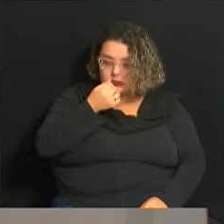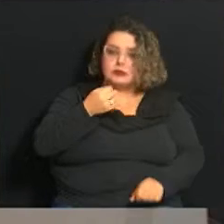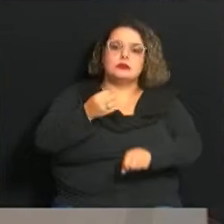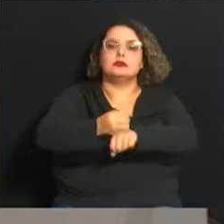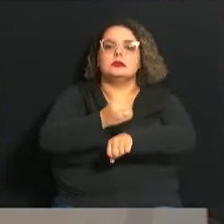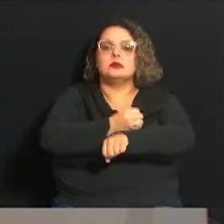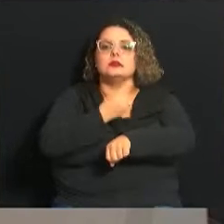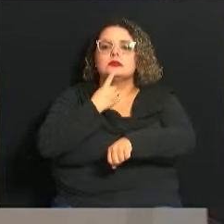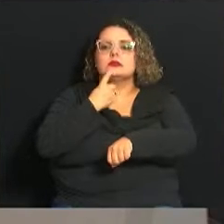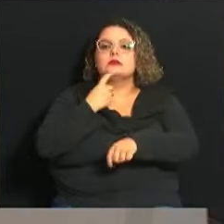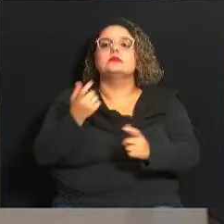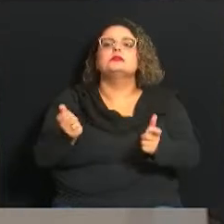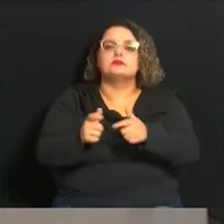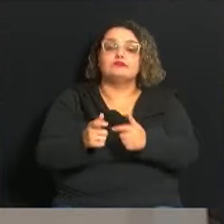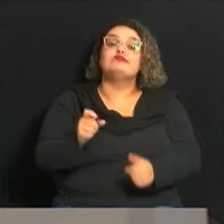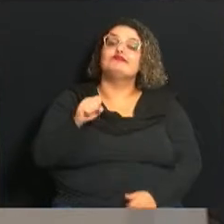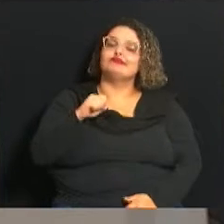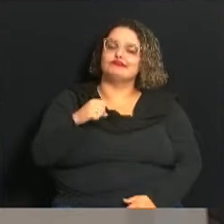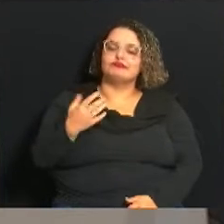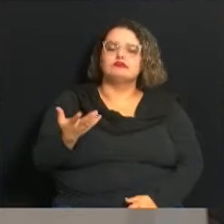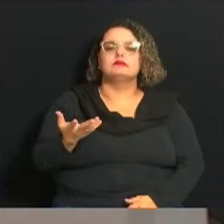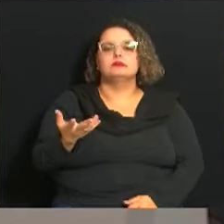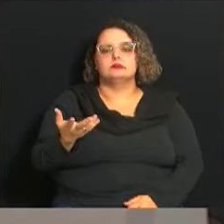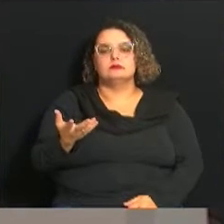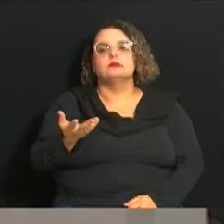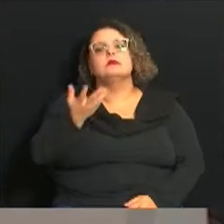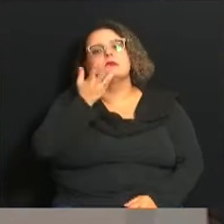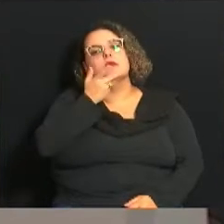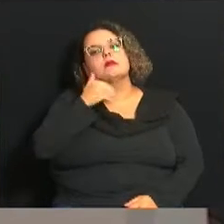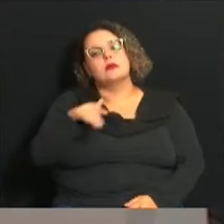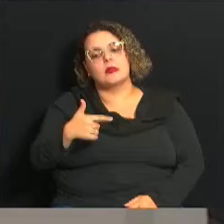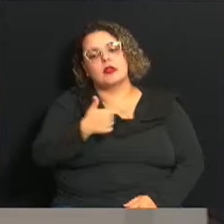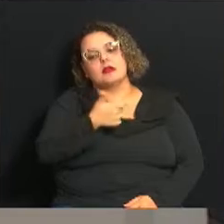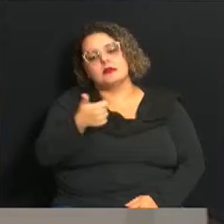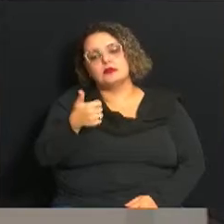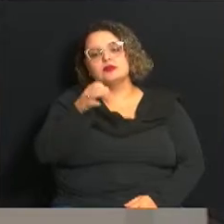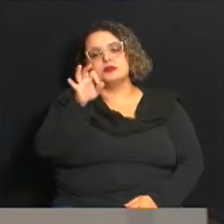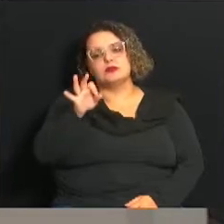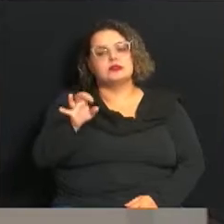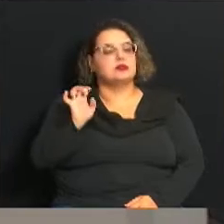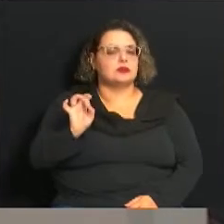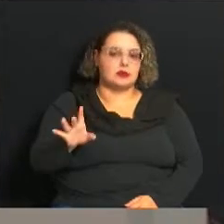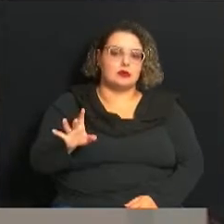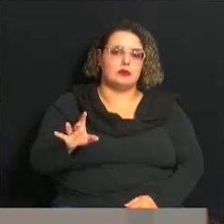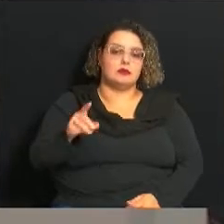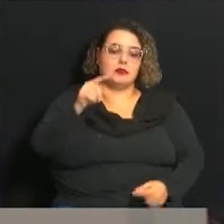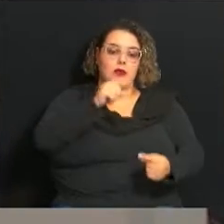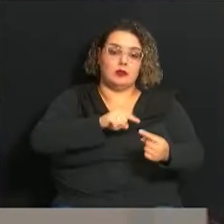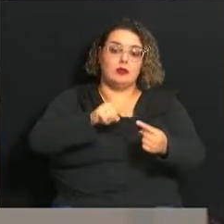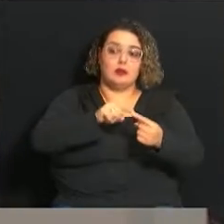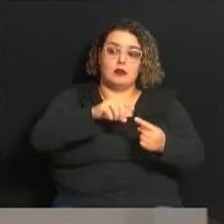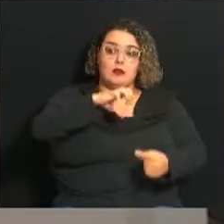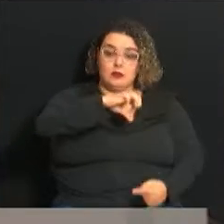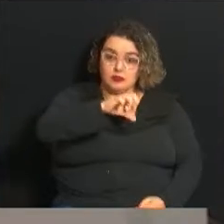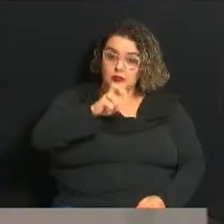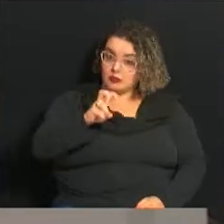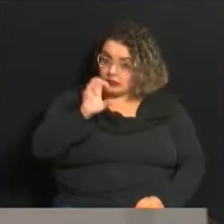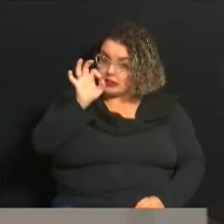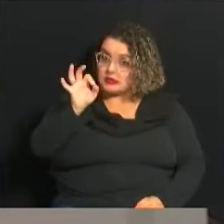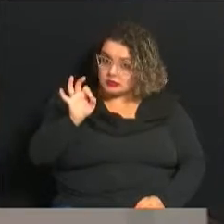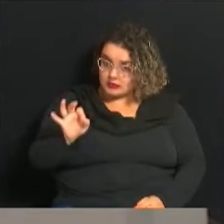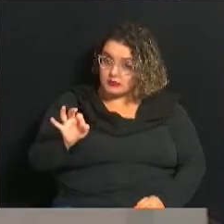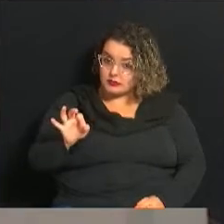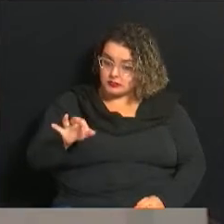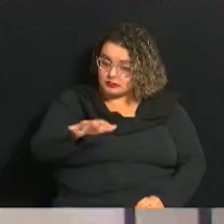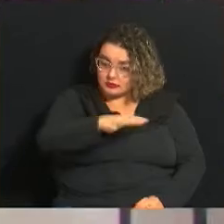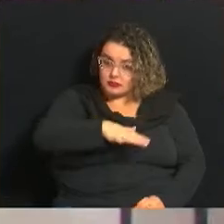né? Tá sim, uma cobertura nas crianças de 21% apenas, quando a meta é alcançar 95% desse público-alvo. Nossa,